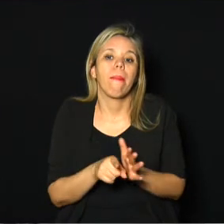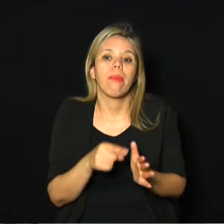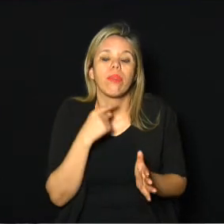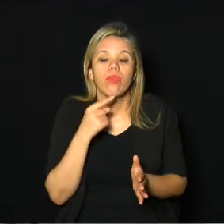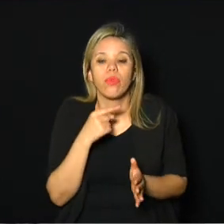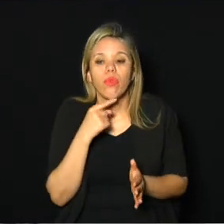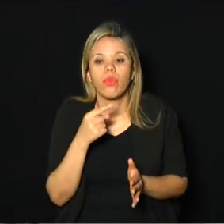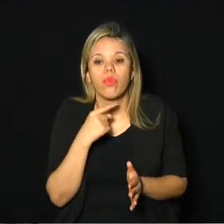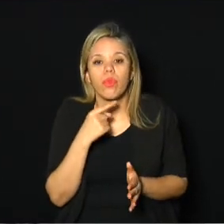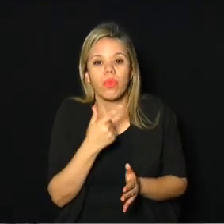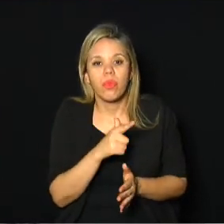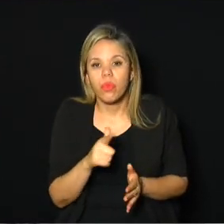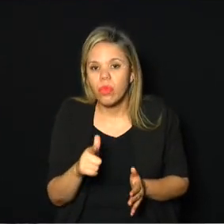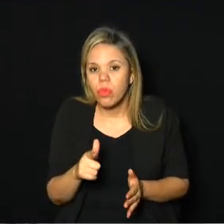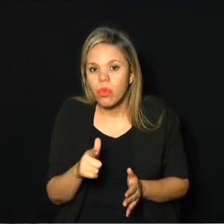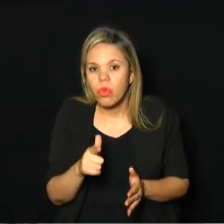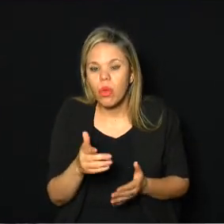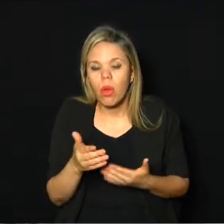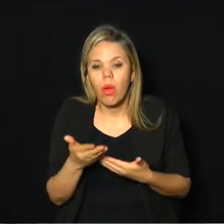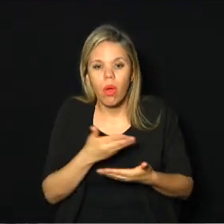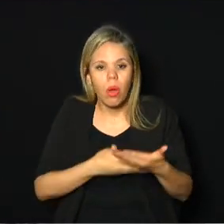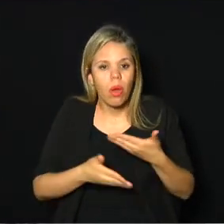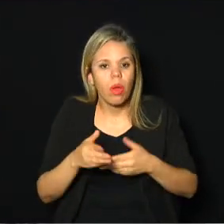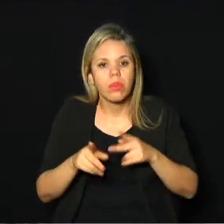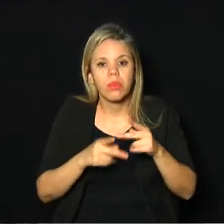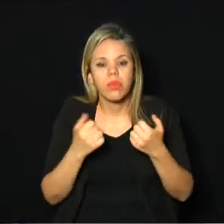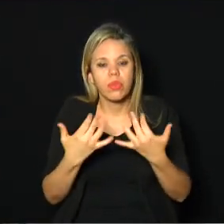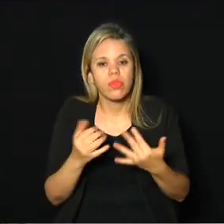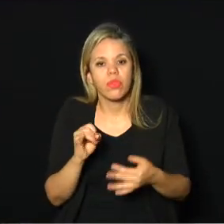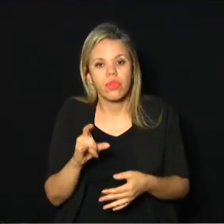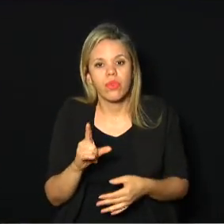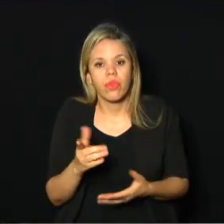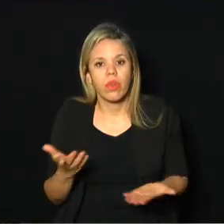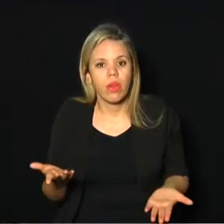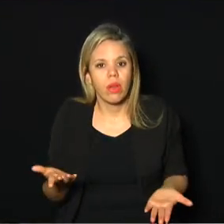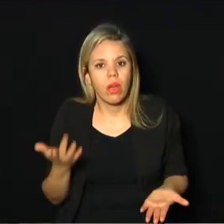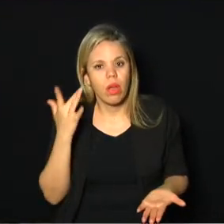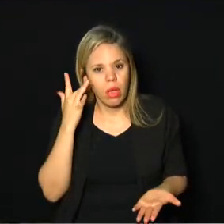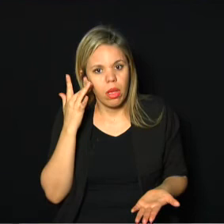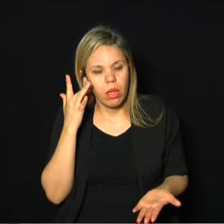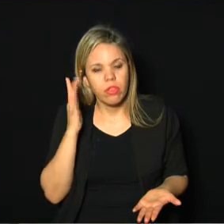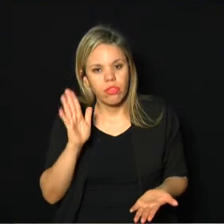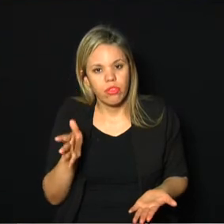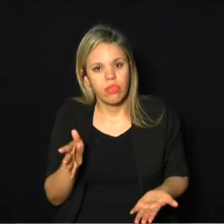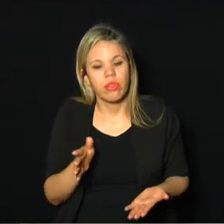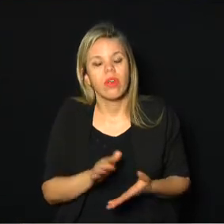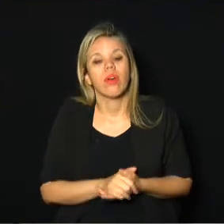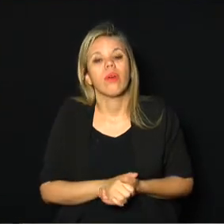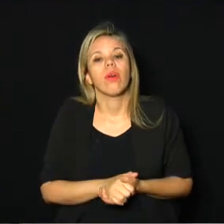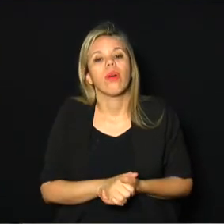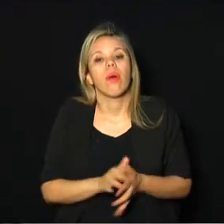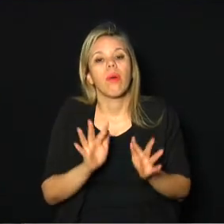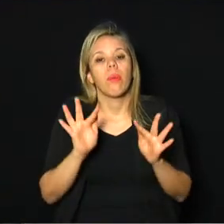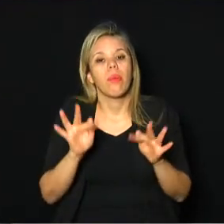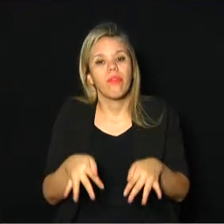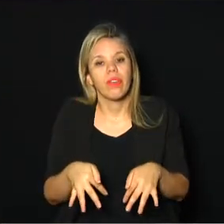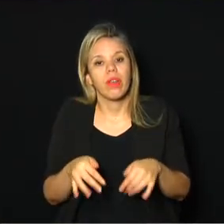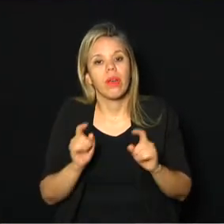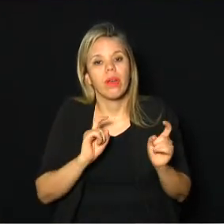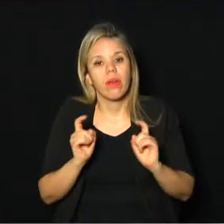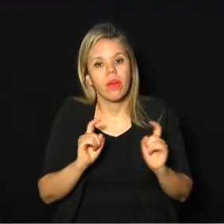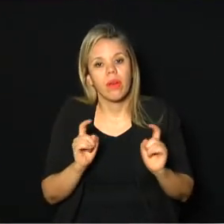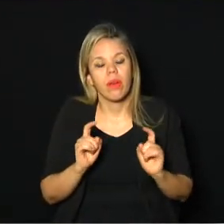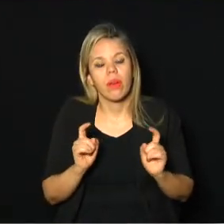acho que nós não tivemos a interação do público. Se for isso, acho que a gente já caminha, então, para o final dessa